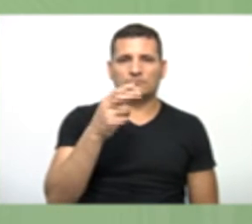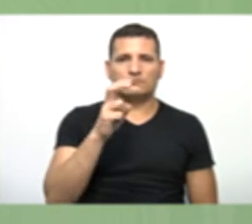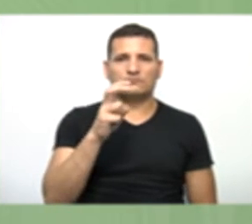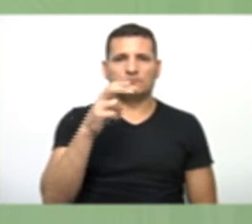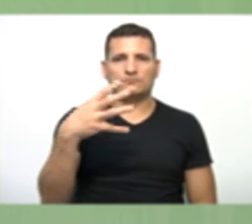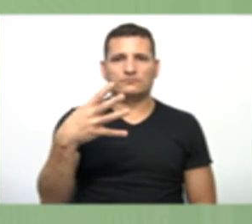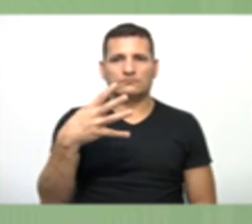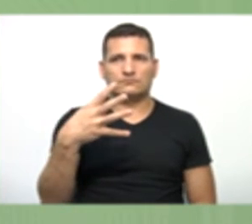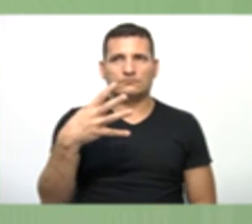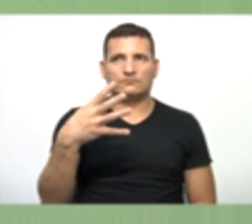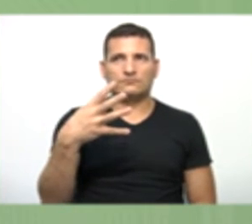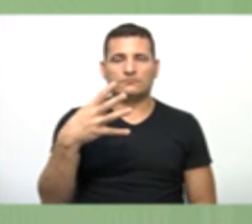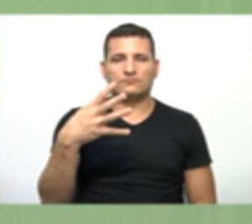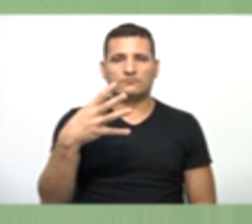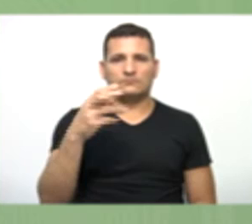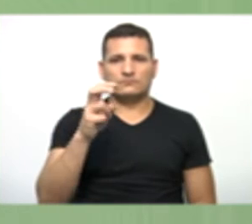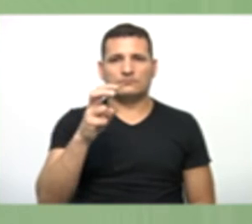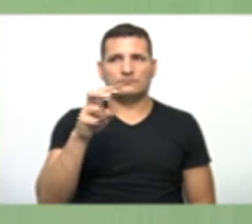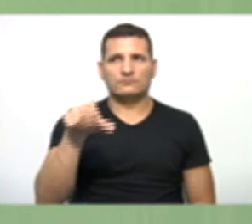0,54